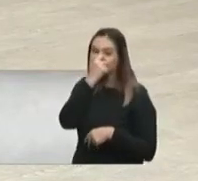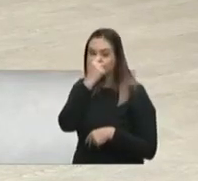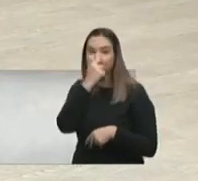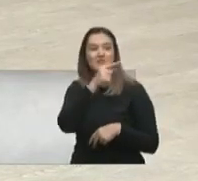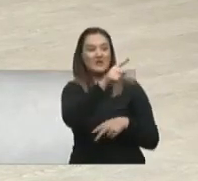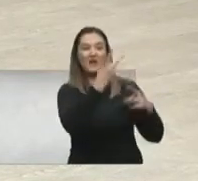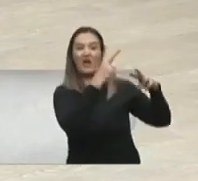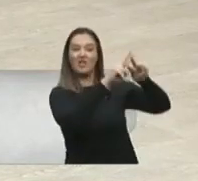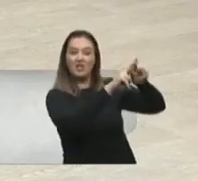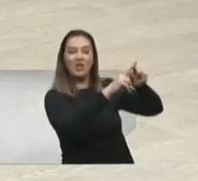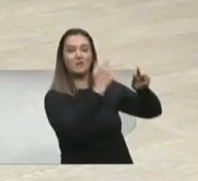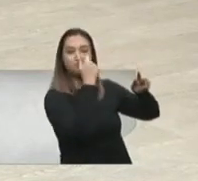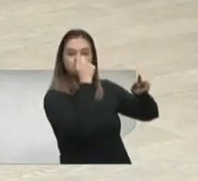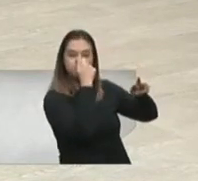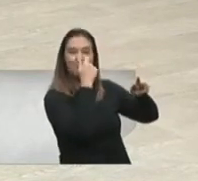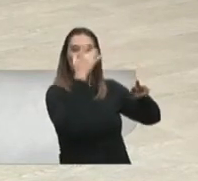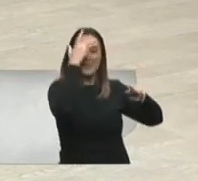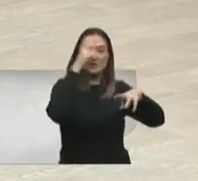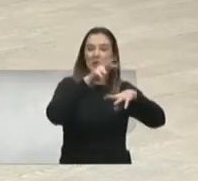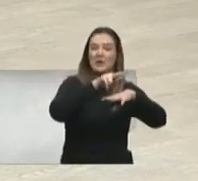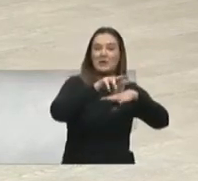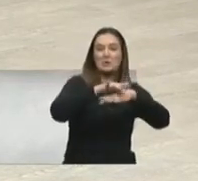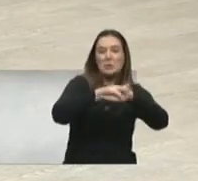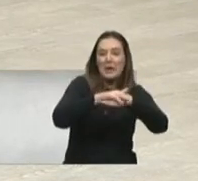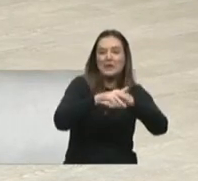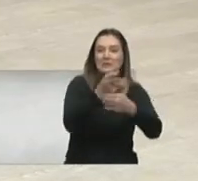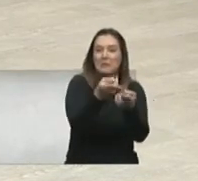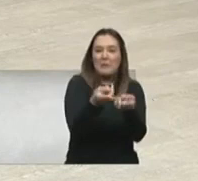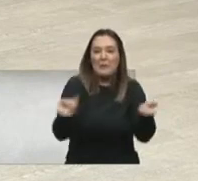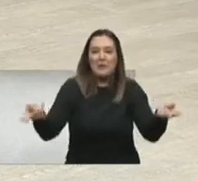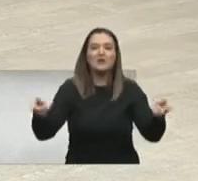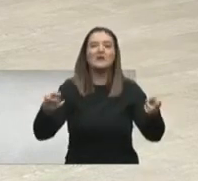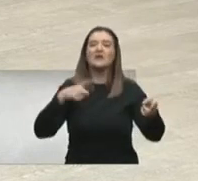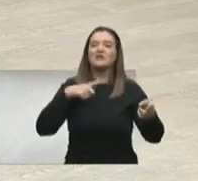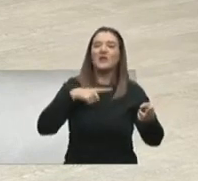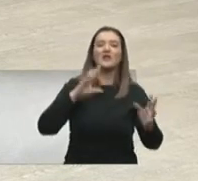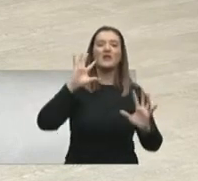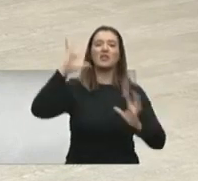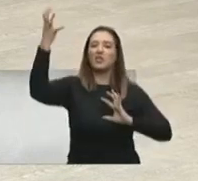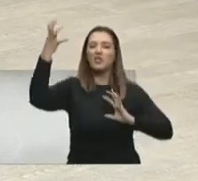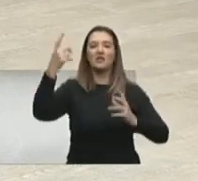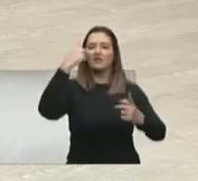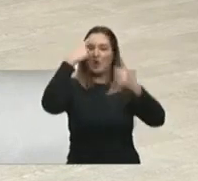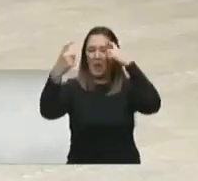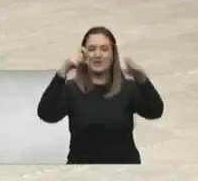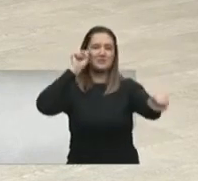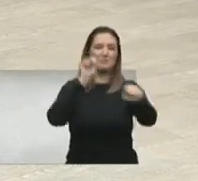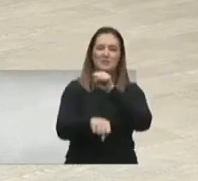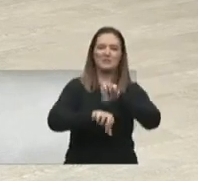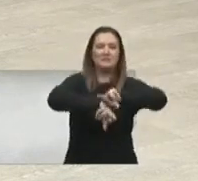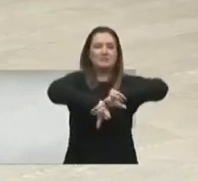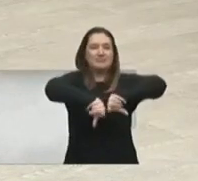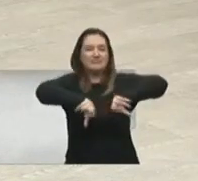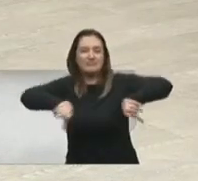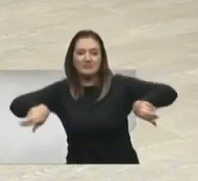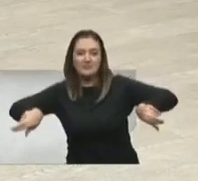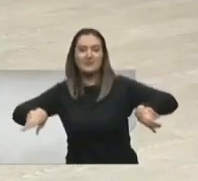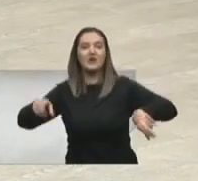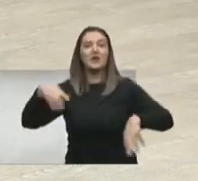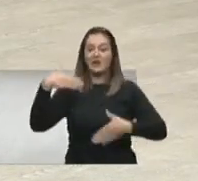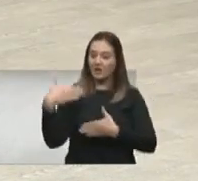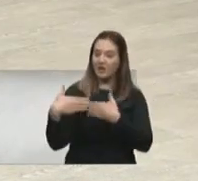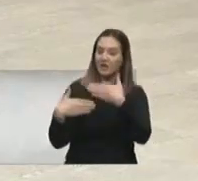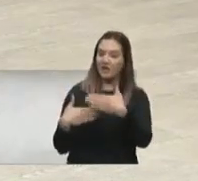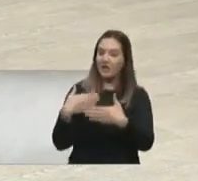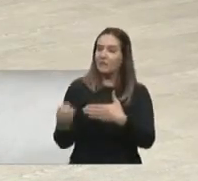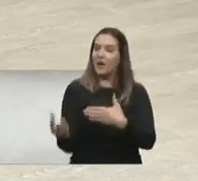cadeias lotadas, as pessoas enfermas, tem vício, tem rebeldia, tem transgressão, tem uma série de coisas nesse mundo. Cada dia que